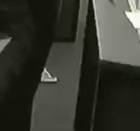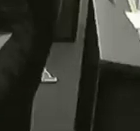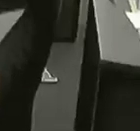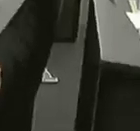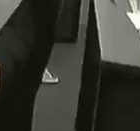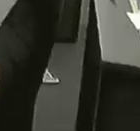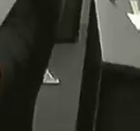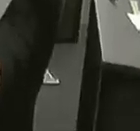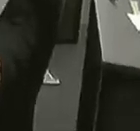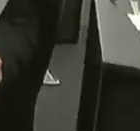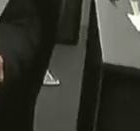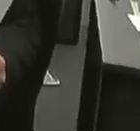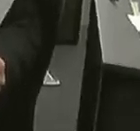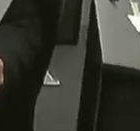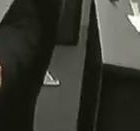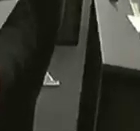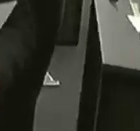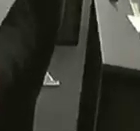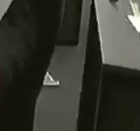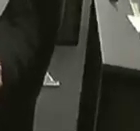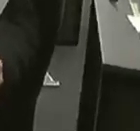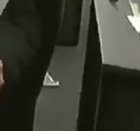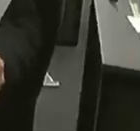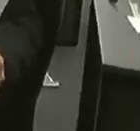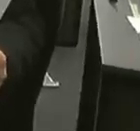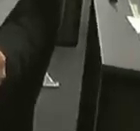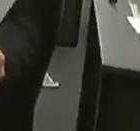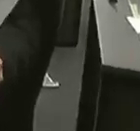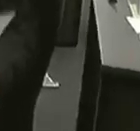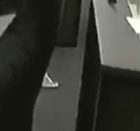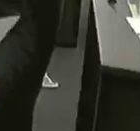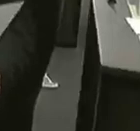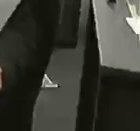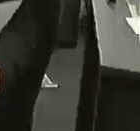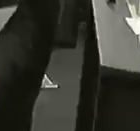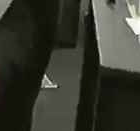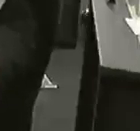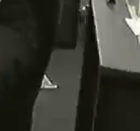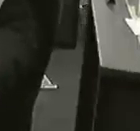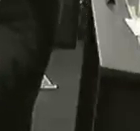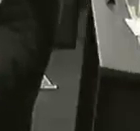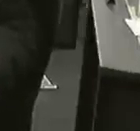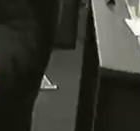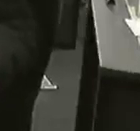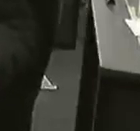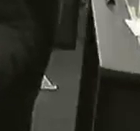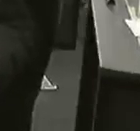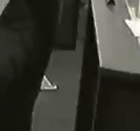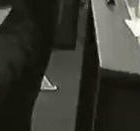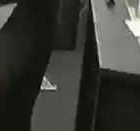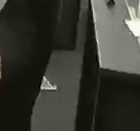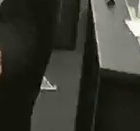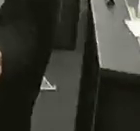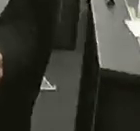Oliveira; denominação de rua Senhorinha Altino Virgínio Estrela, a Nenê; e também o projeto de lei